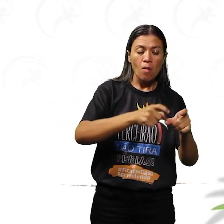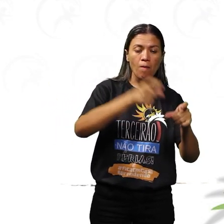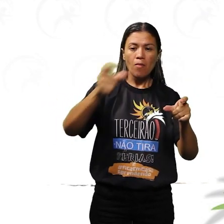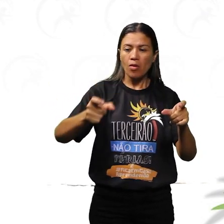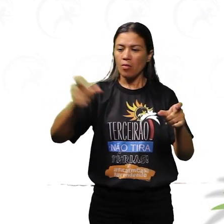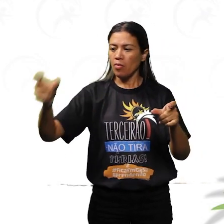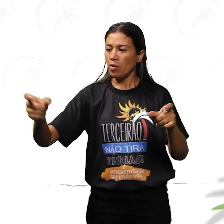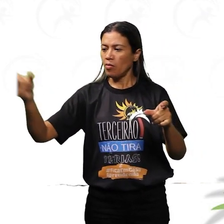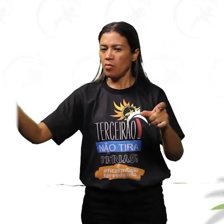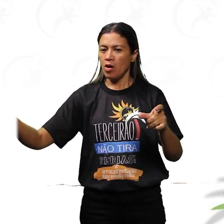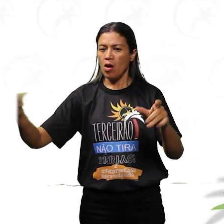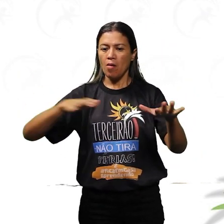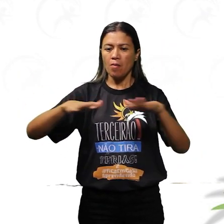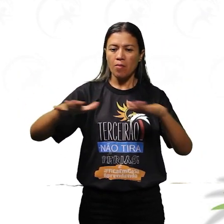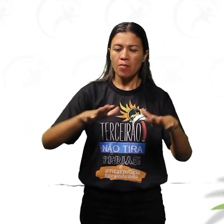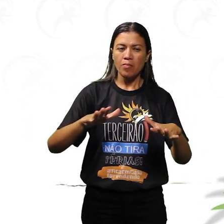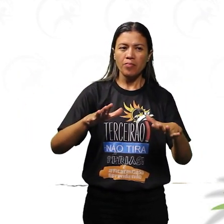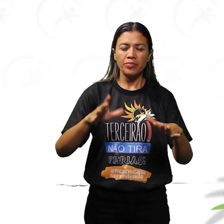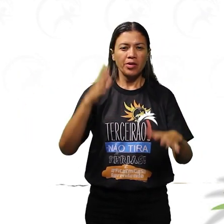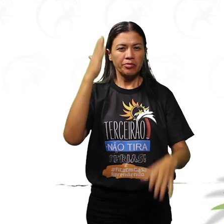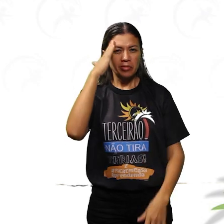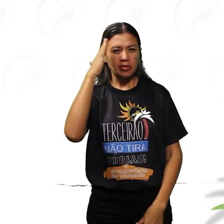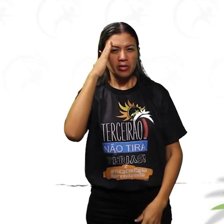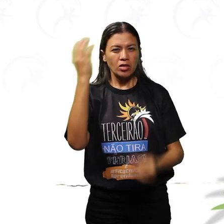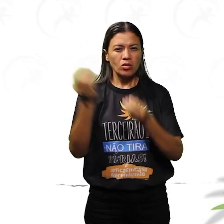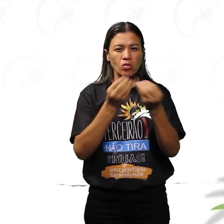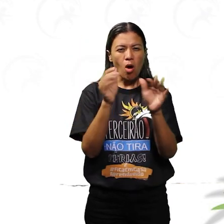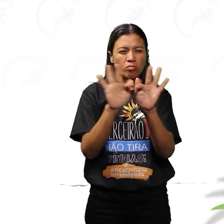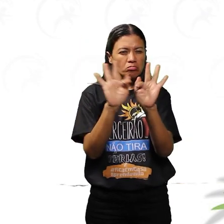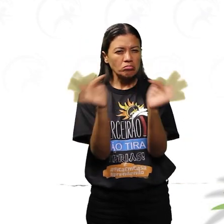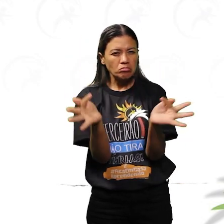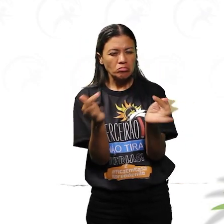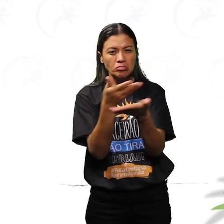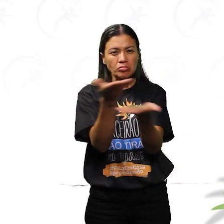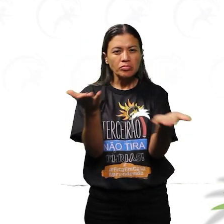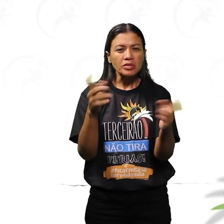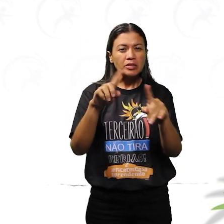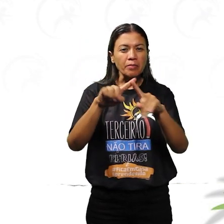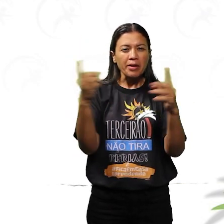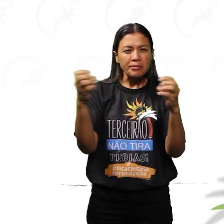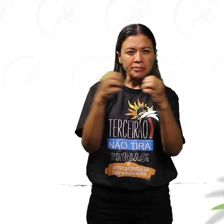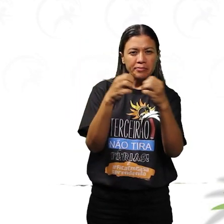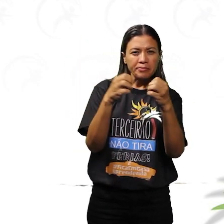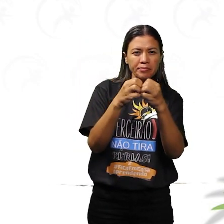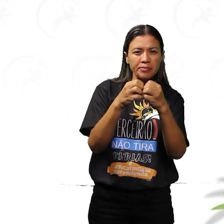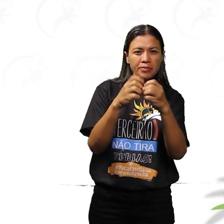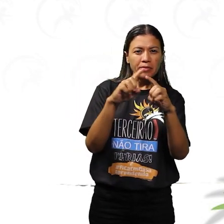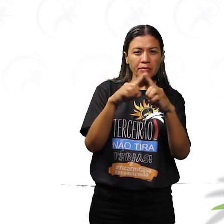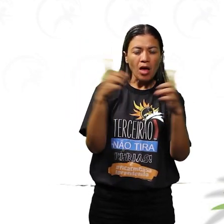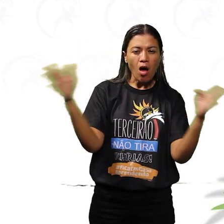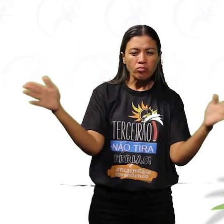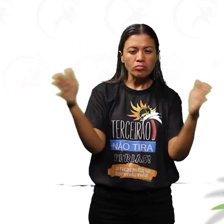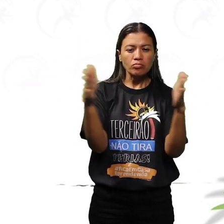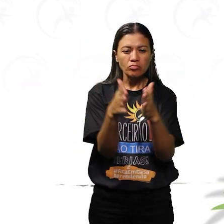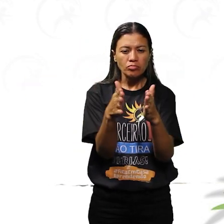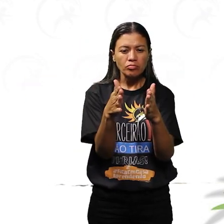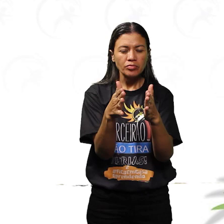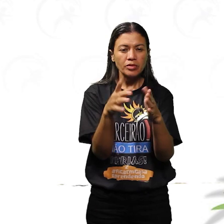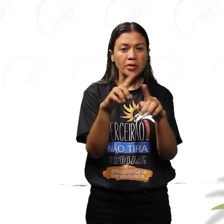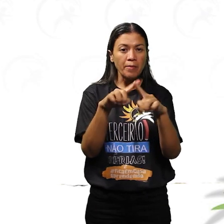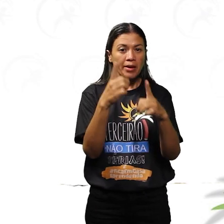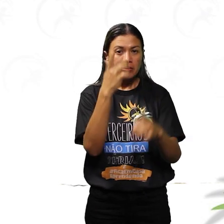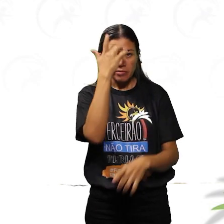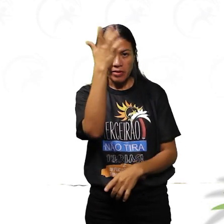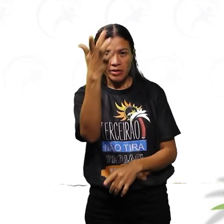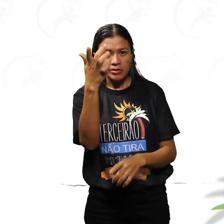outra molécula, então eu entendo de uma forma simplificada para vocês que quanto mais próximas, mais unidas estão essas moléculas, é mais fácil